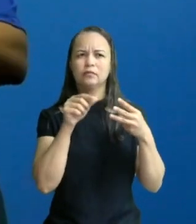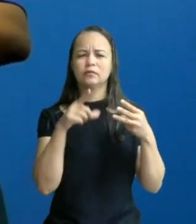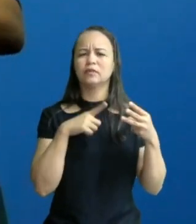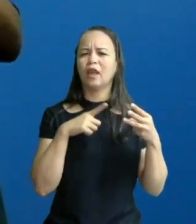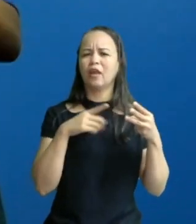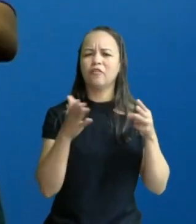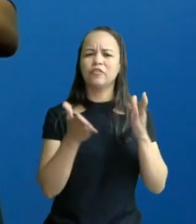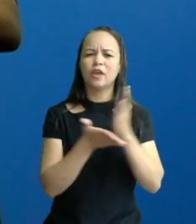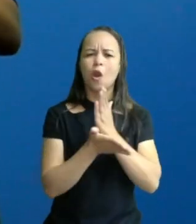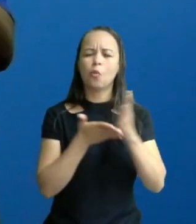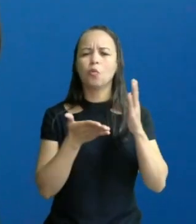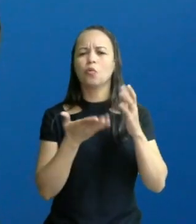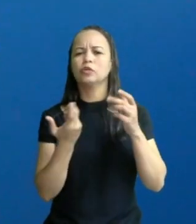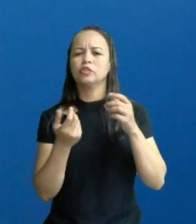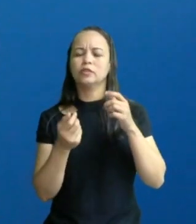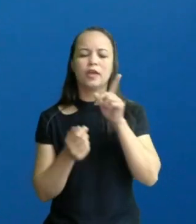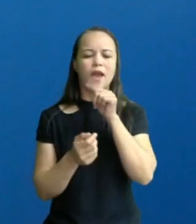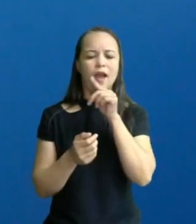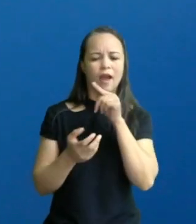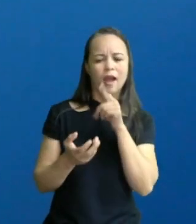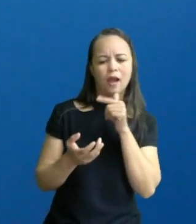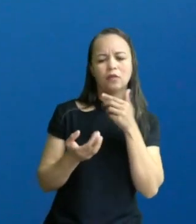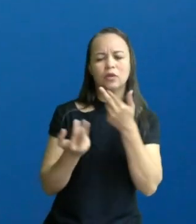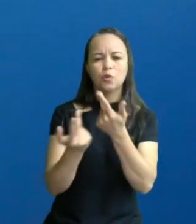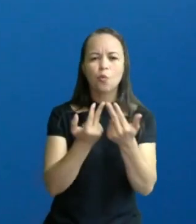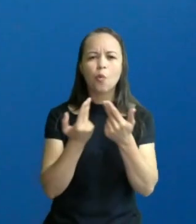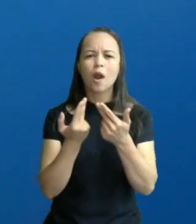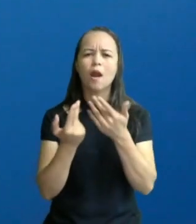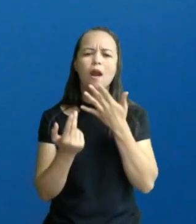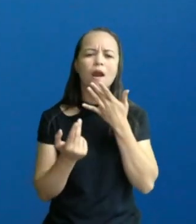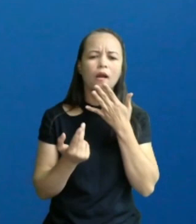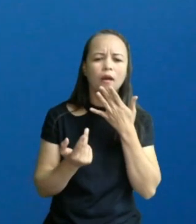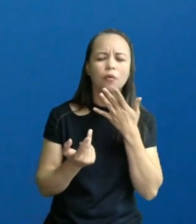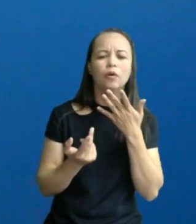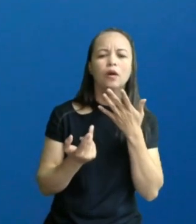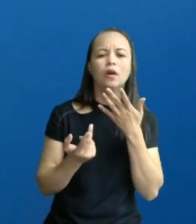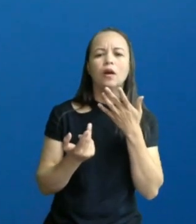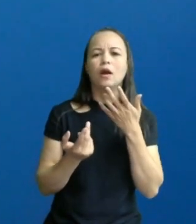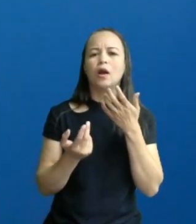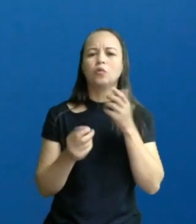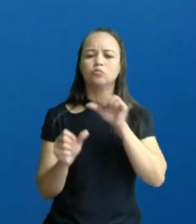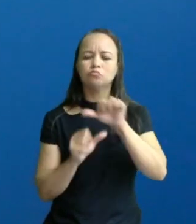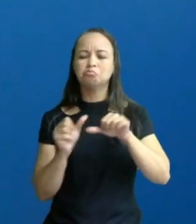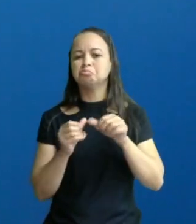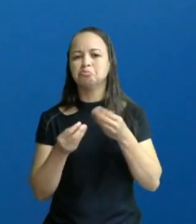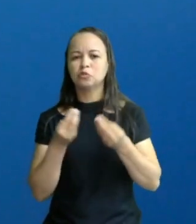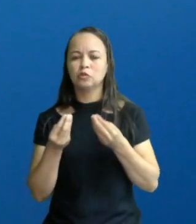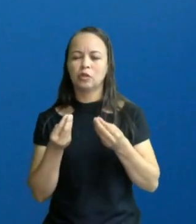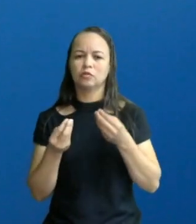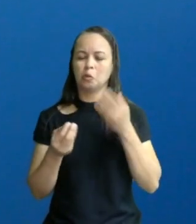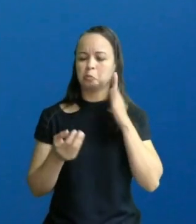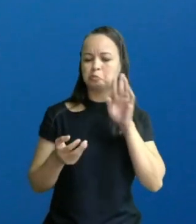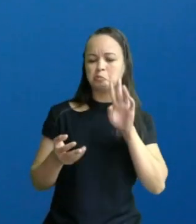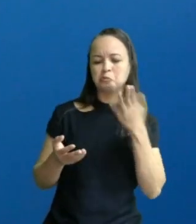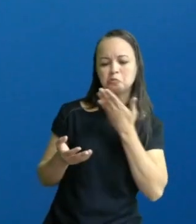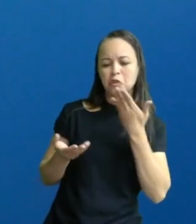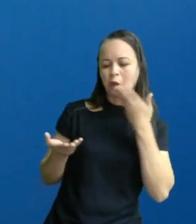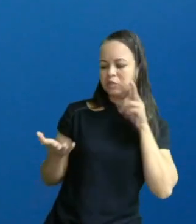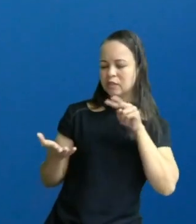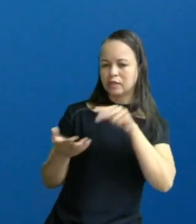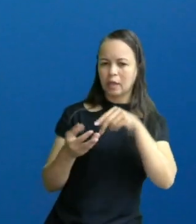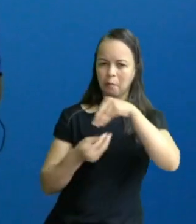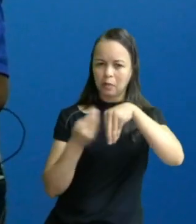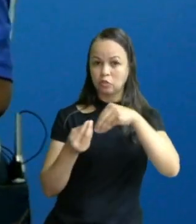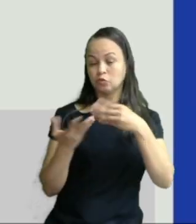água continua da mesma cor, não houve diferença, você, em olhar, não sabe dizer se tem mistura ali ou não, ou se é água pura,